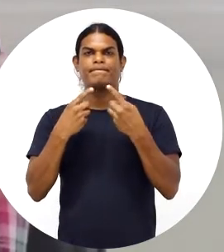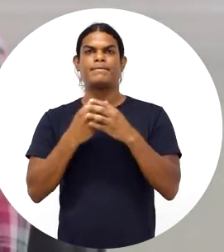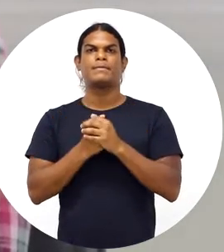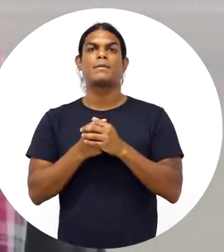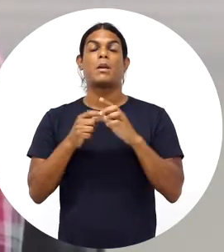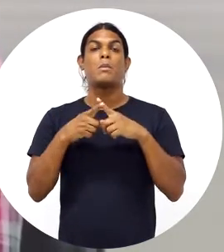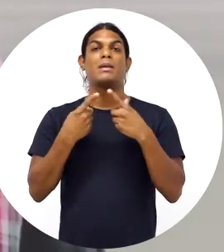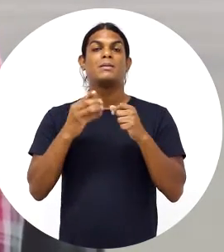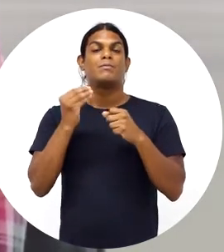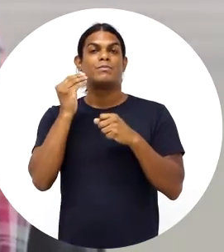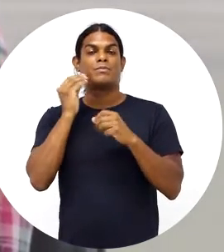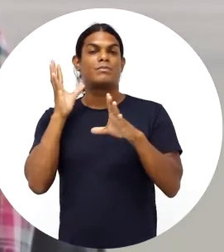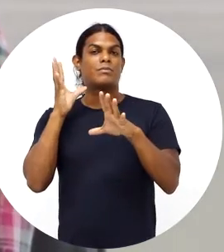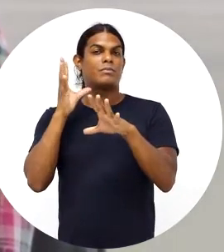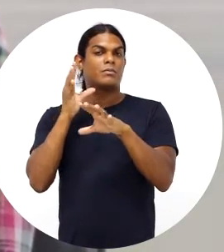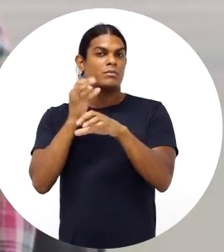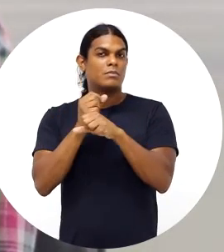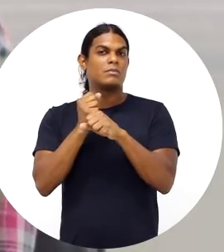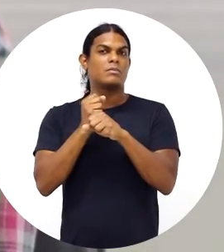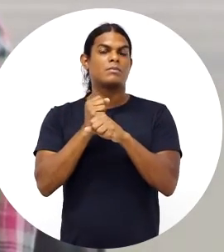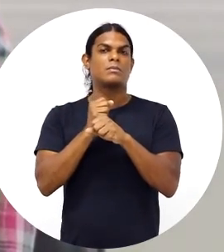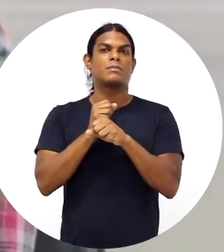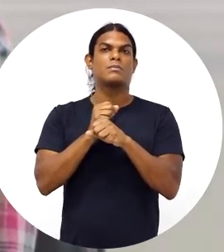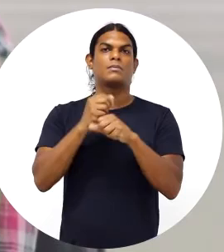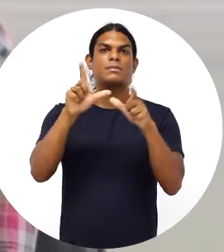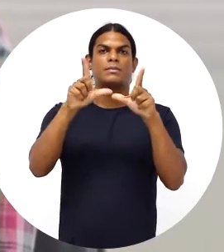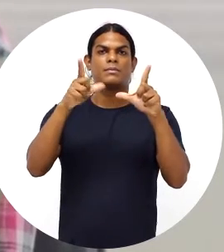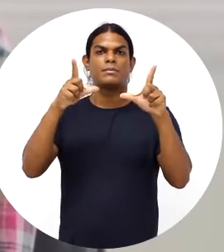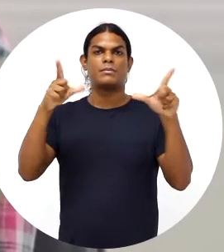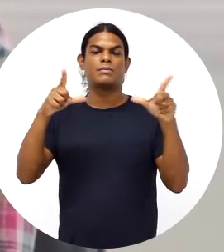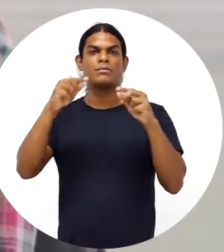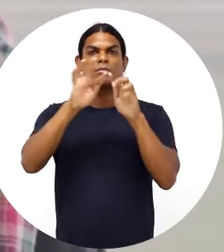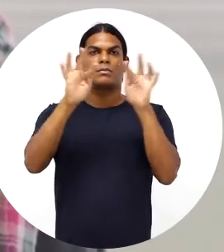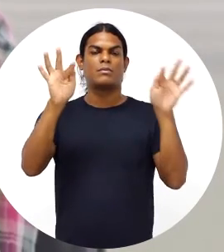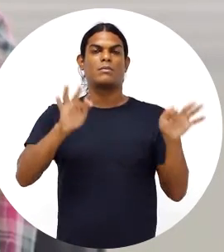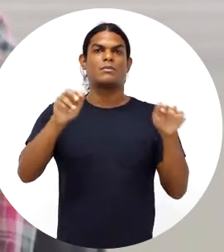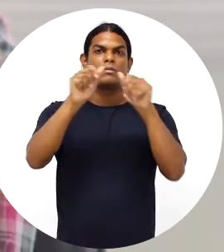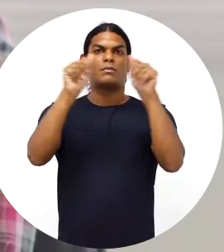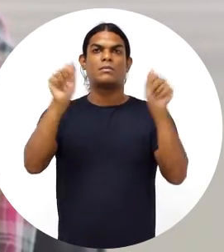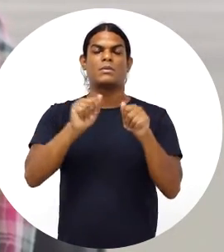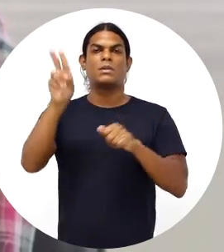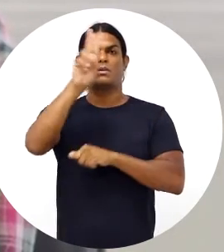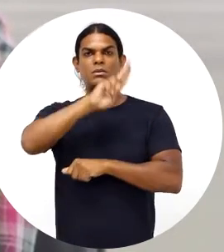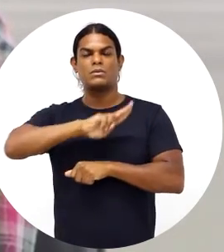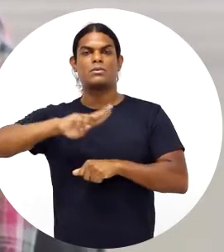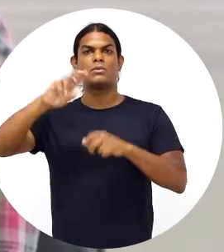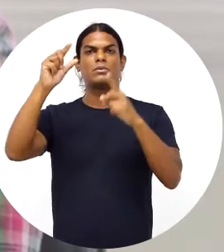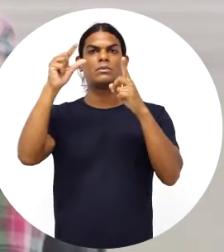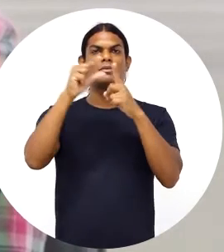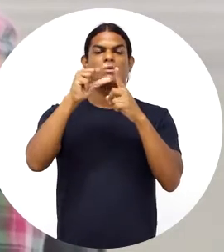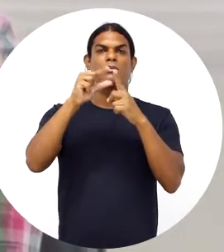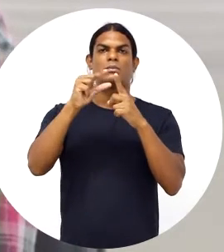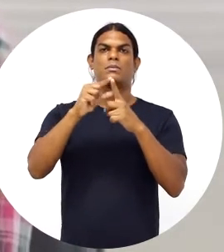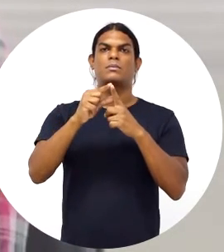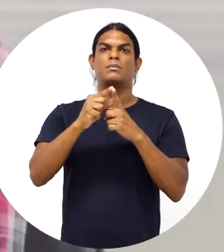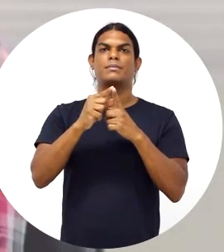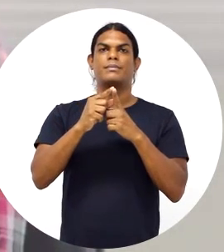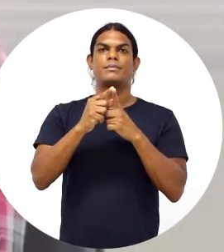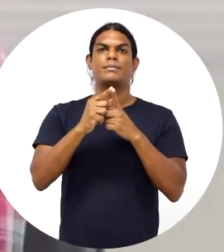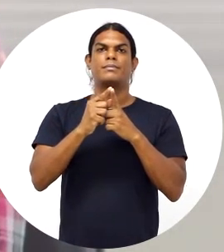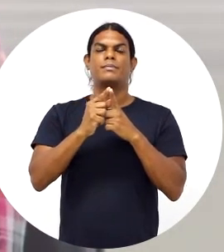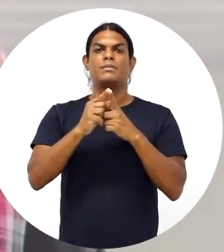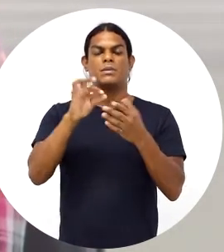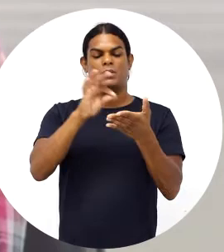pode dizer que a literatura é a arte que toma como material de produção a palavra, né? Sendo na